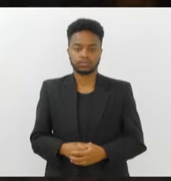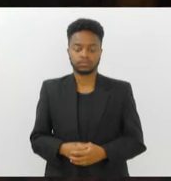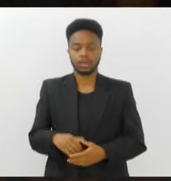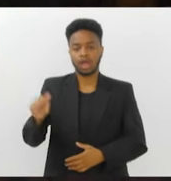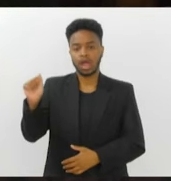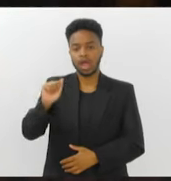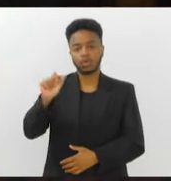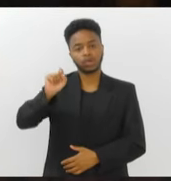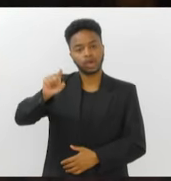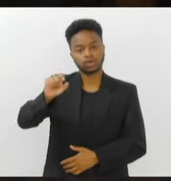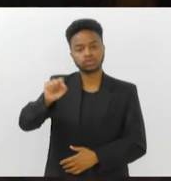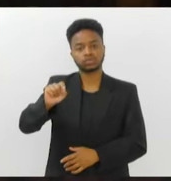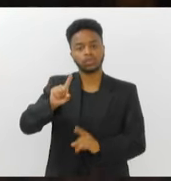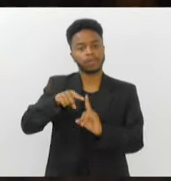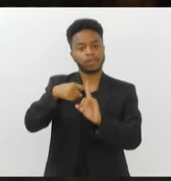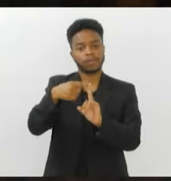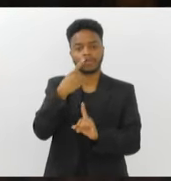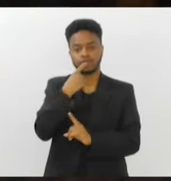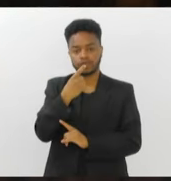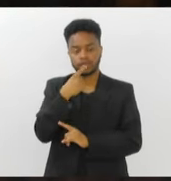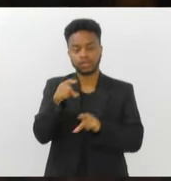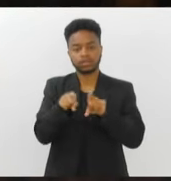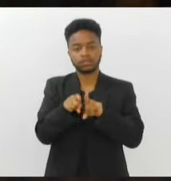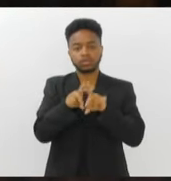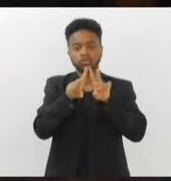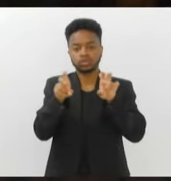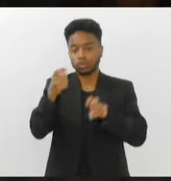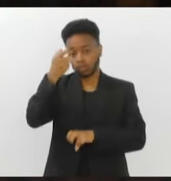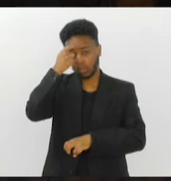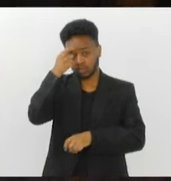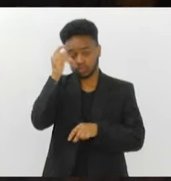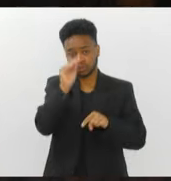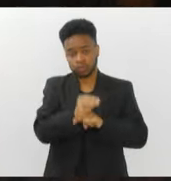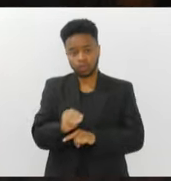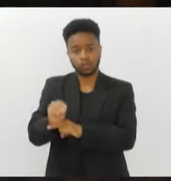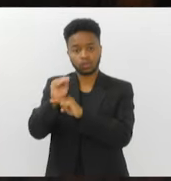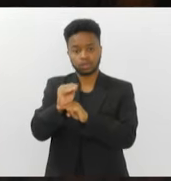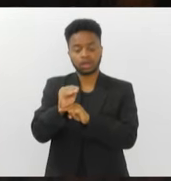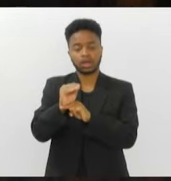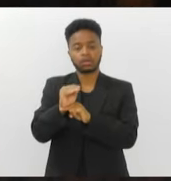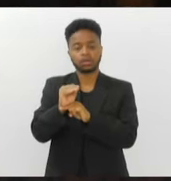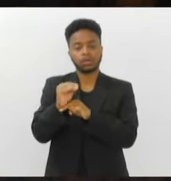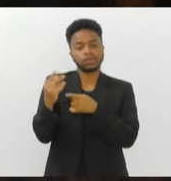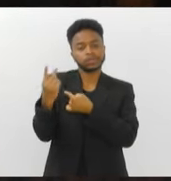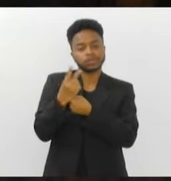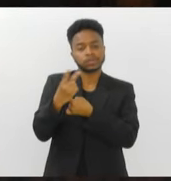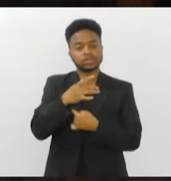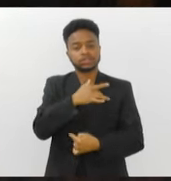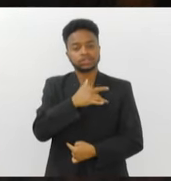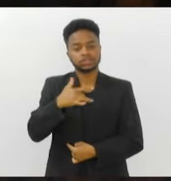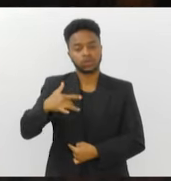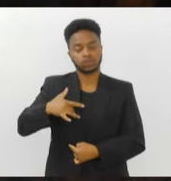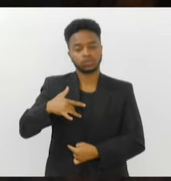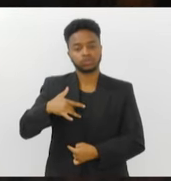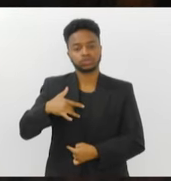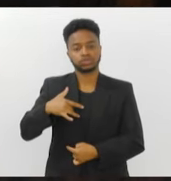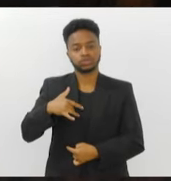agosto azul e vermelho de conscientização e cuidados preventivos com a saúde vascular.